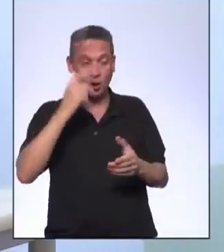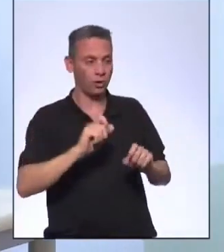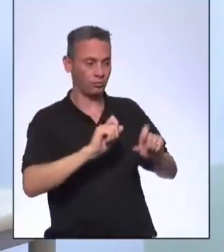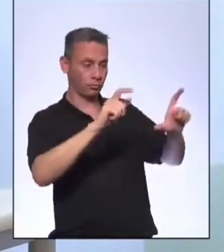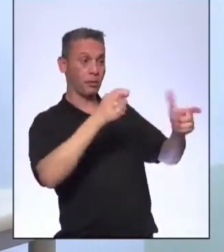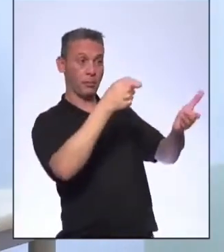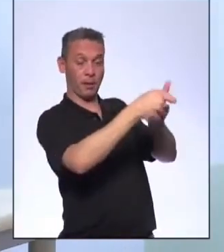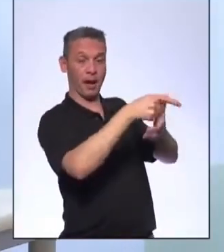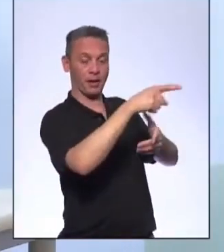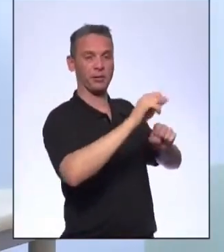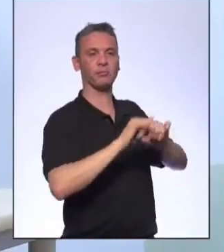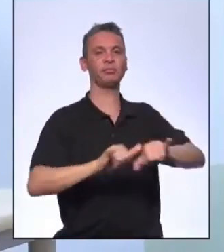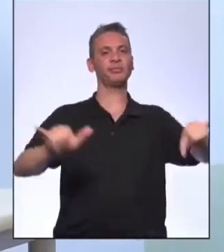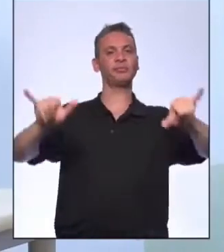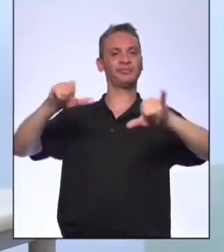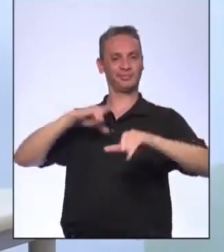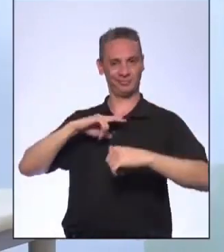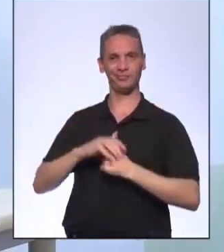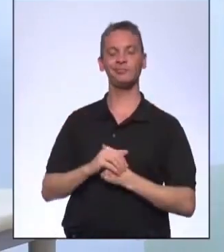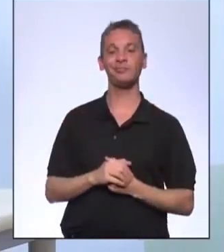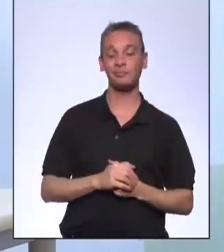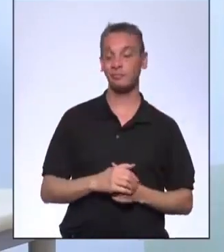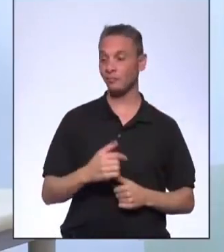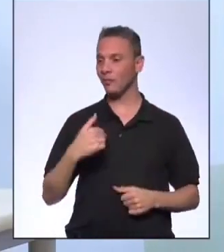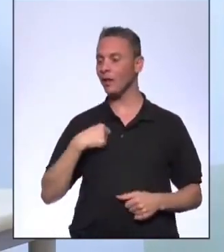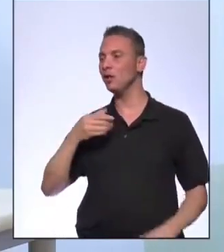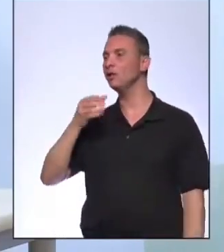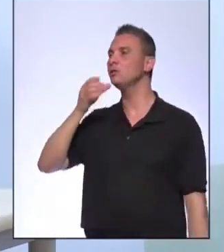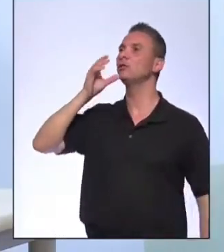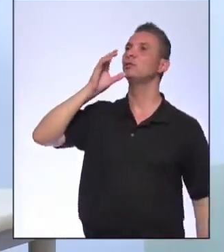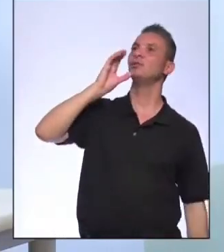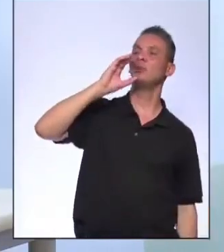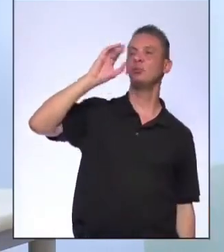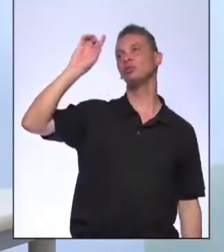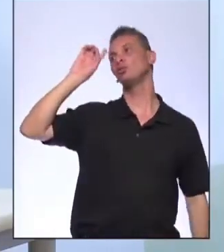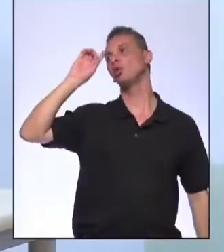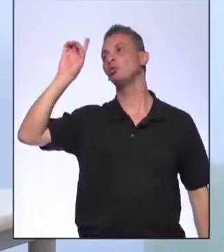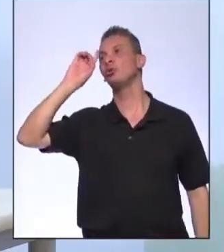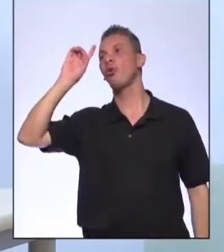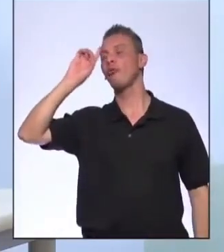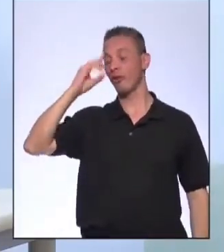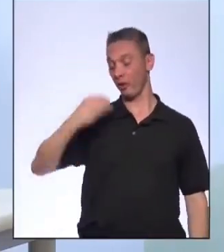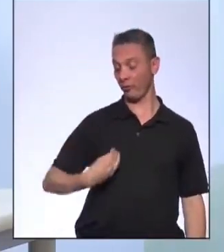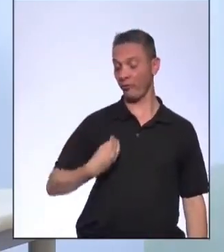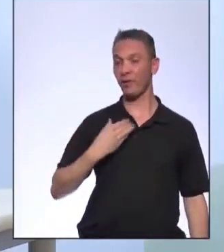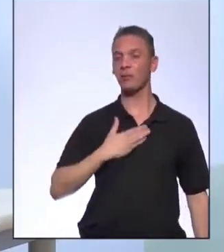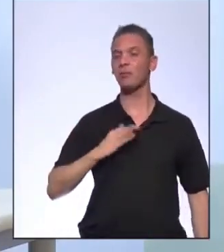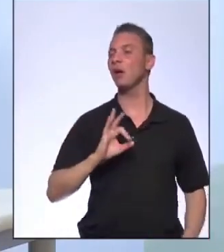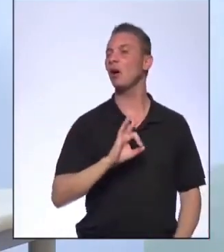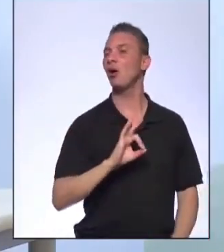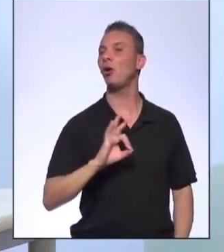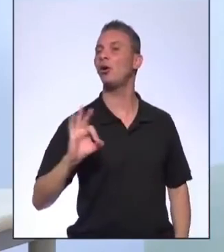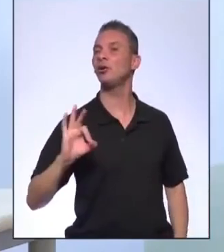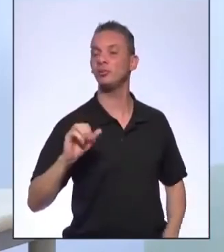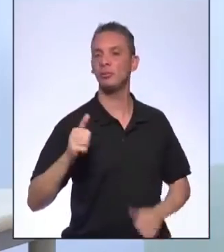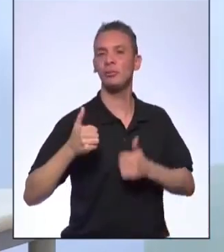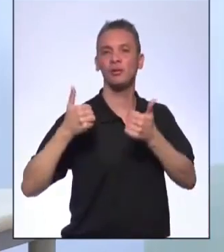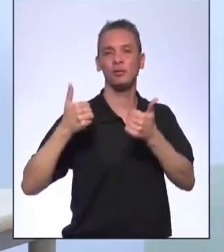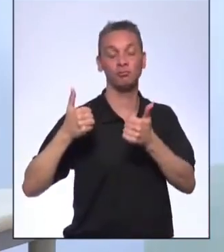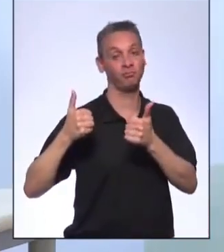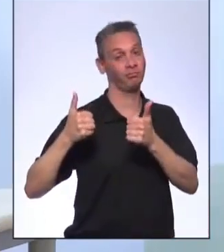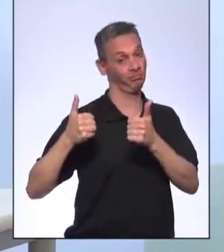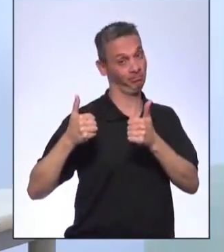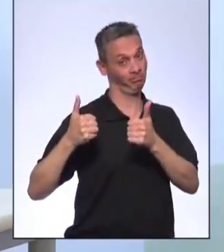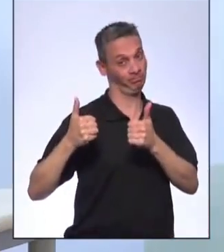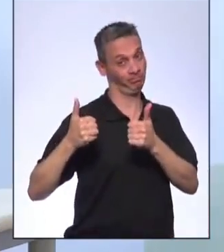falar sobre aquilo, né? Aquele negócio, porque eu tomo esse negócio todos os dias e minha vida ficou outra depois que eu tomei. E, na